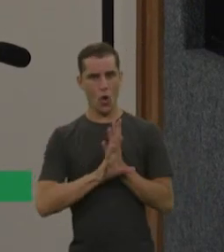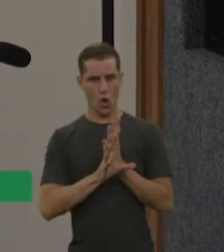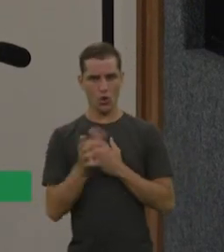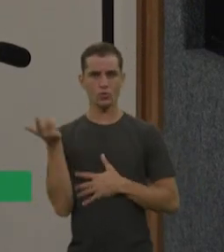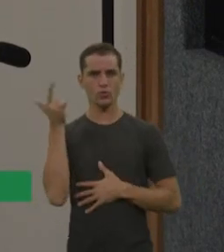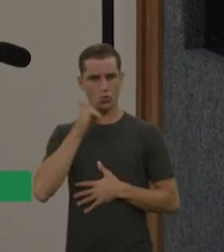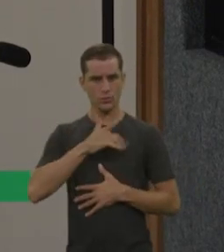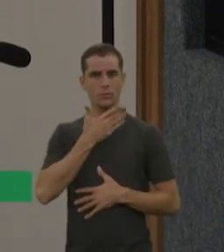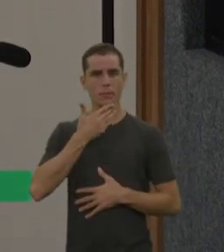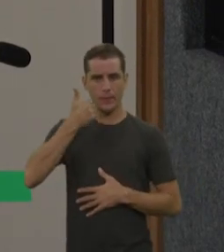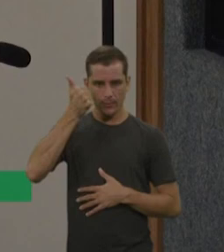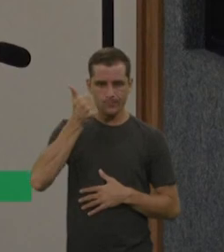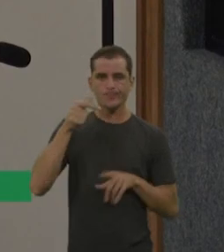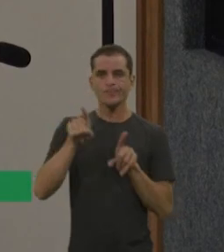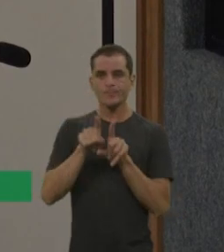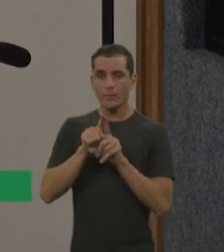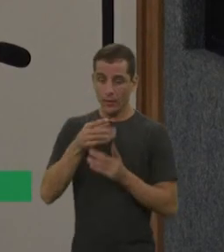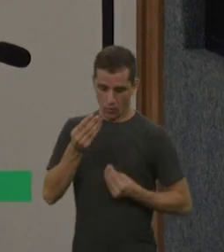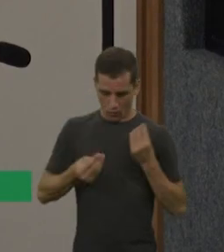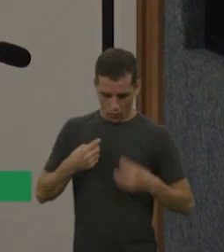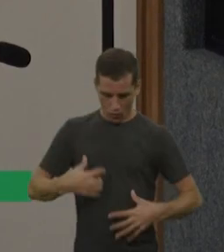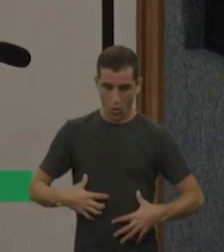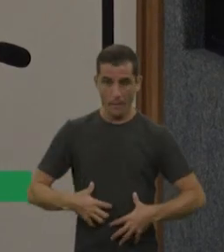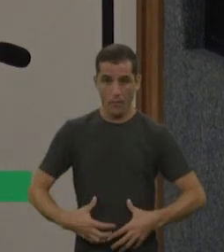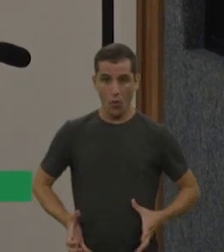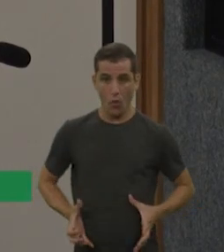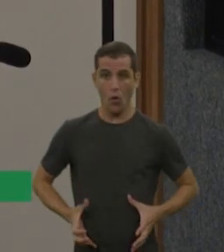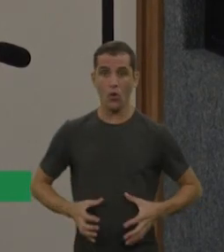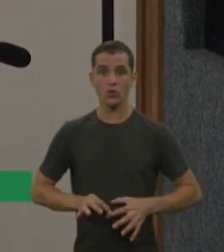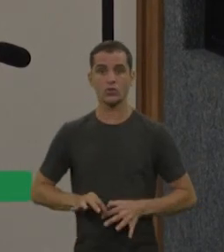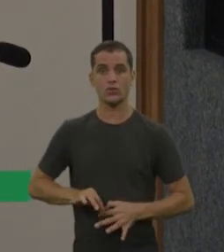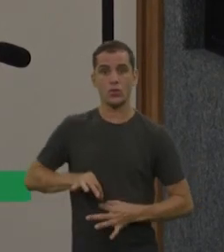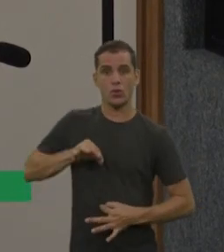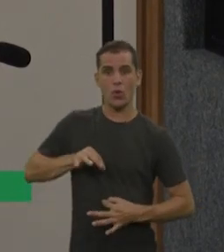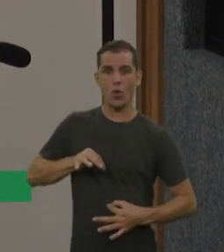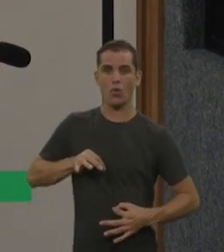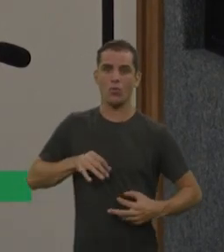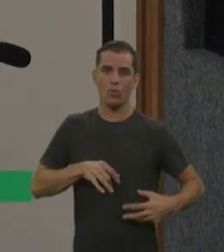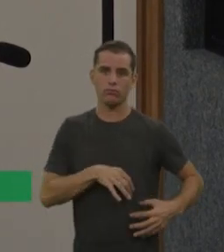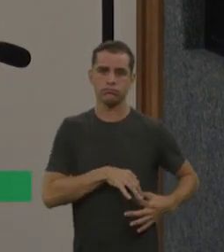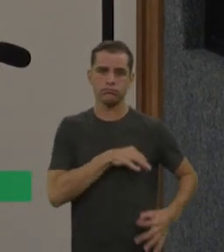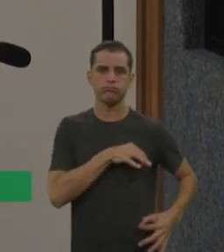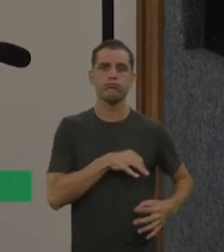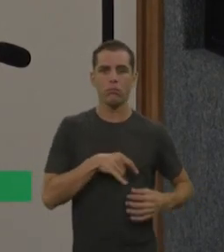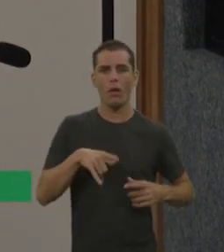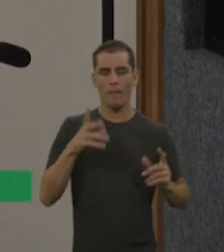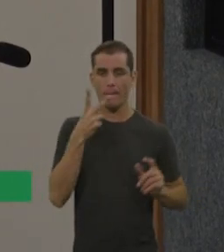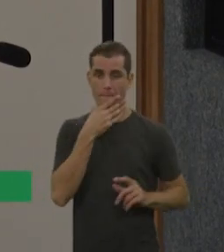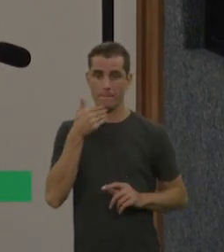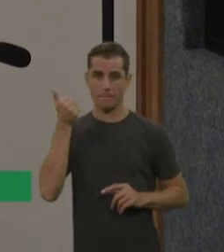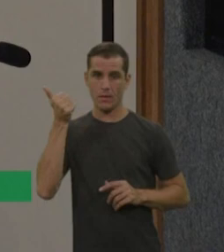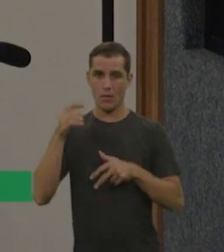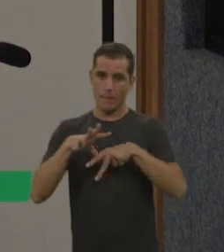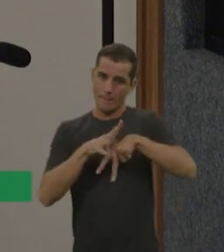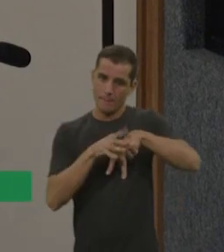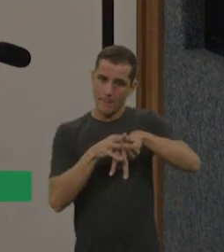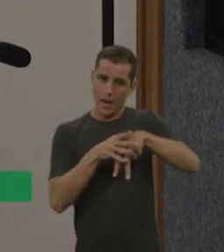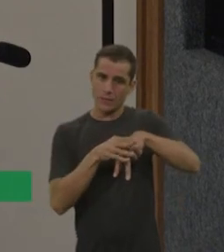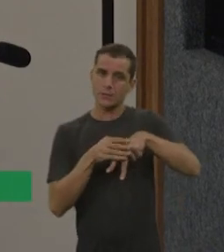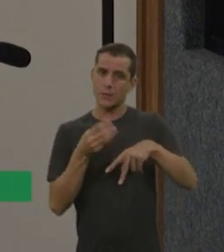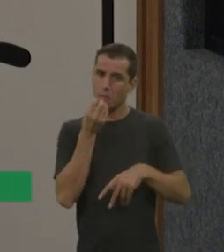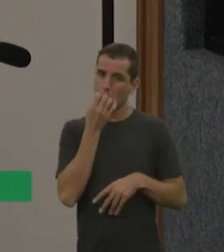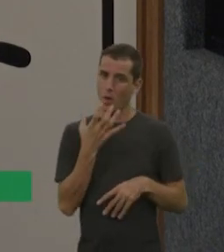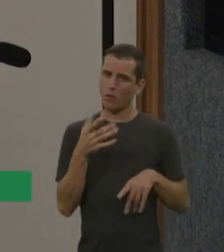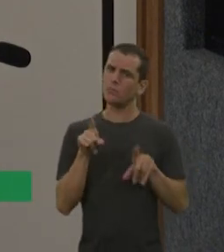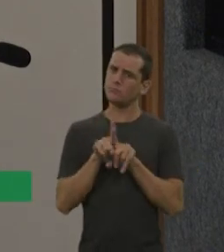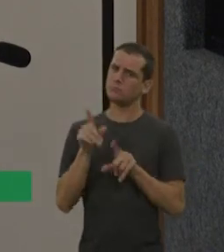também, de ossos longos. Então, os pacientes melhoraram muito, foi uma coisa muito boa, né? Ter a questão do custo,